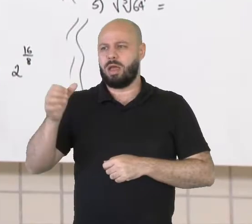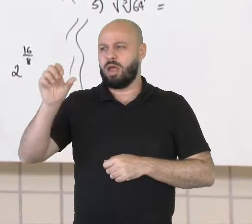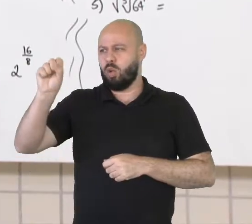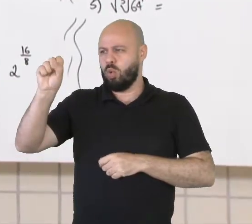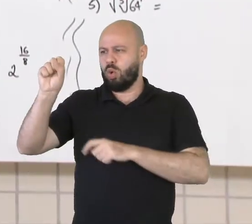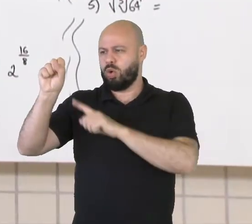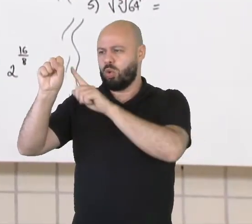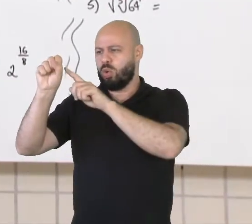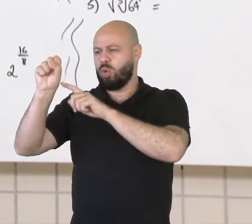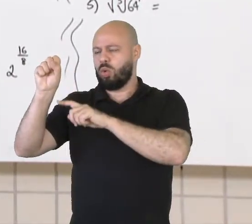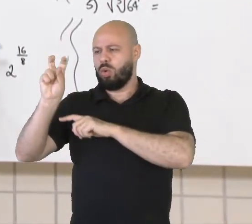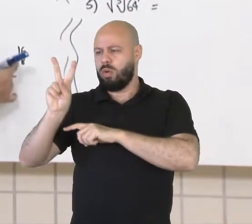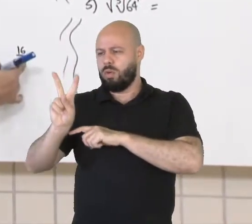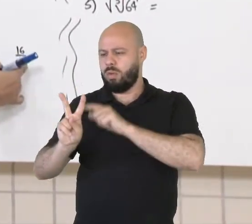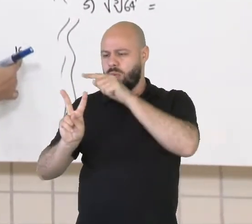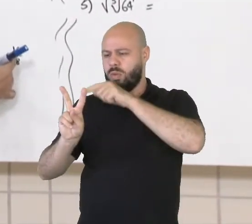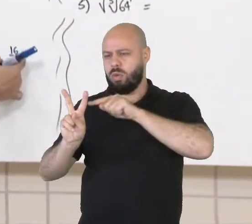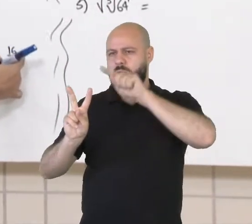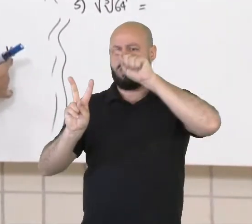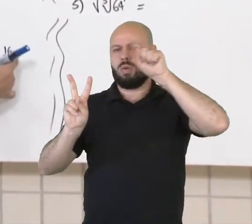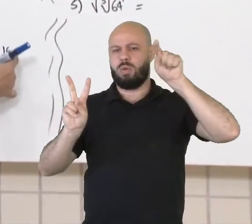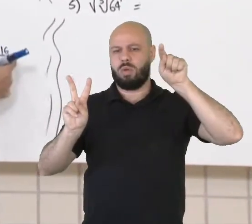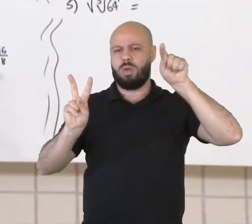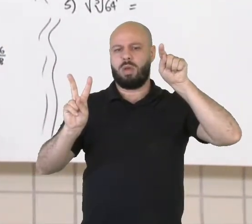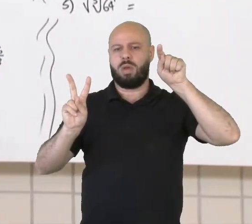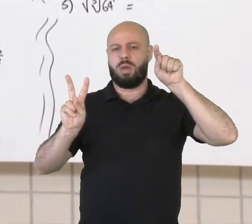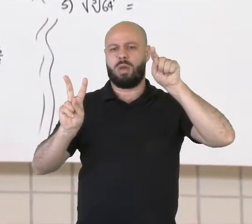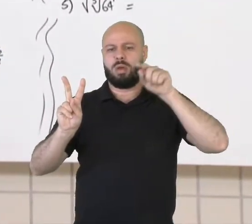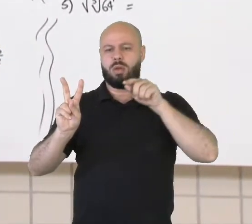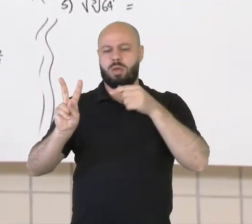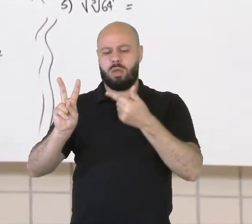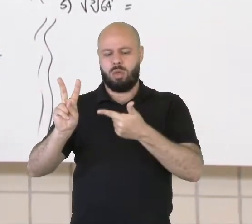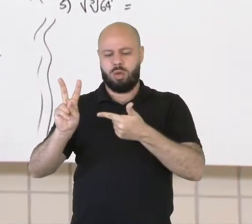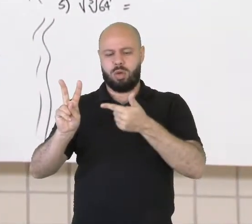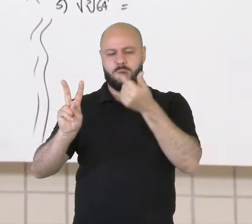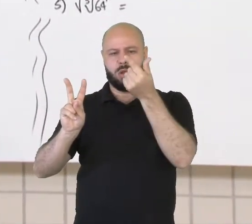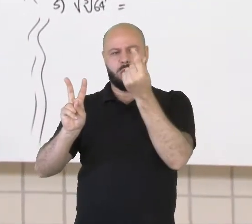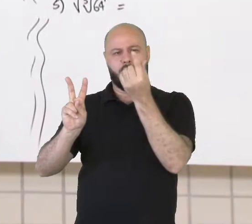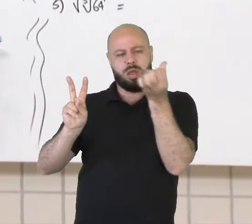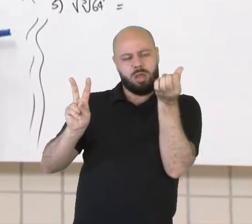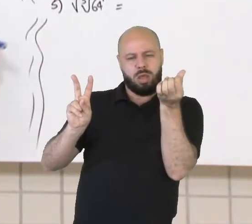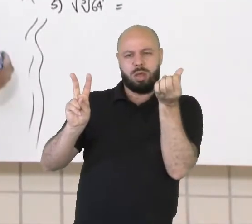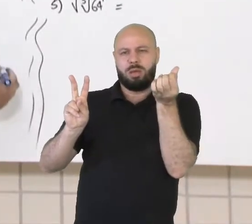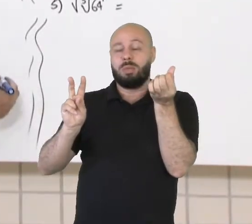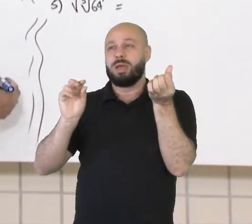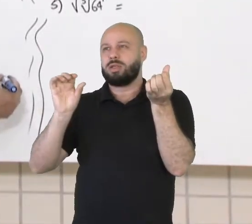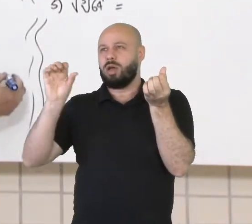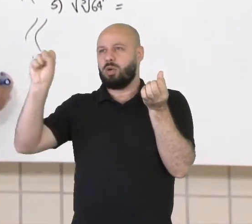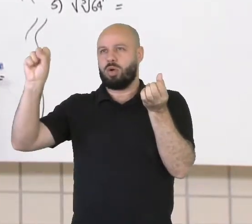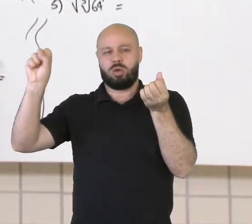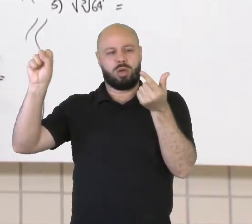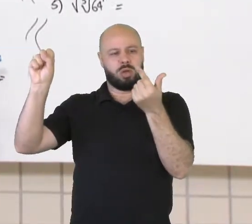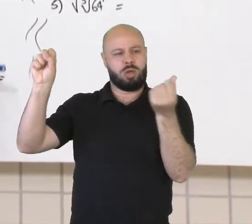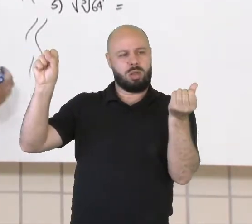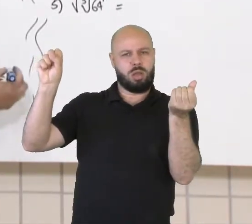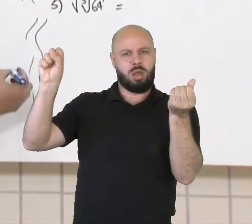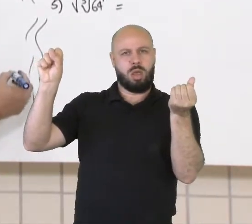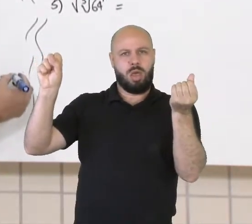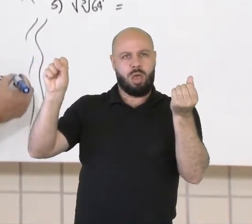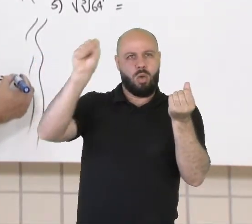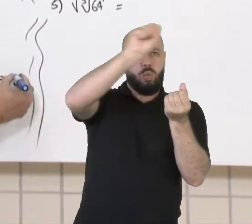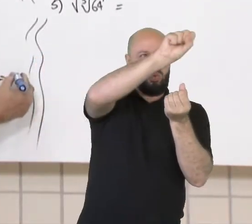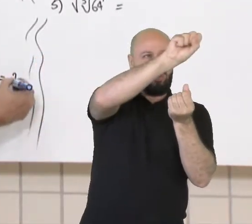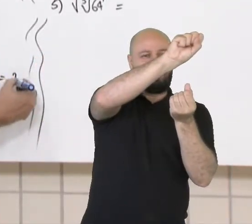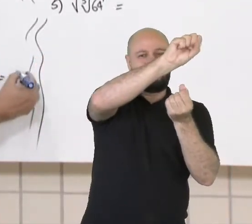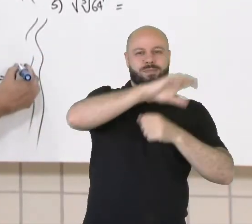O que está na chuva vai para o sol, vai ficar protegido, e o que está na sombra vai para o sol. Bom, 16